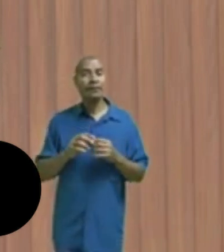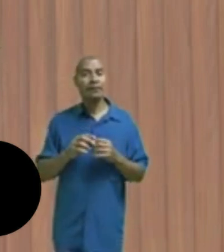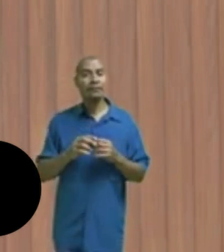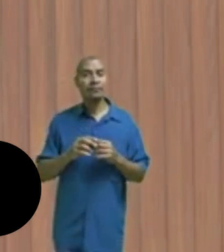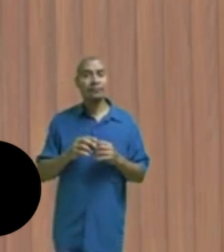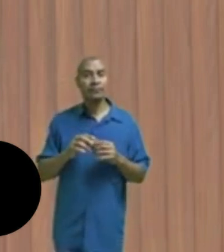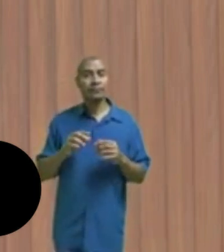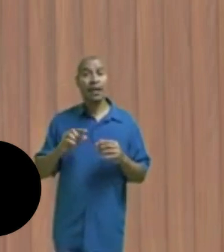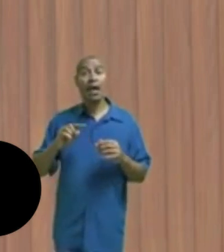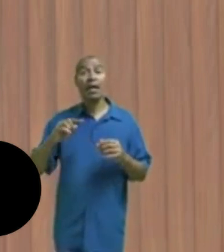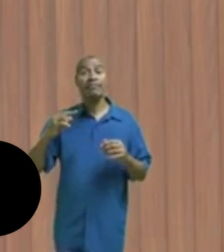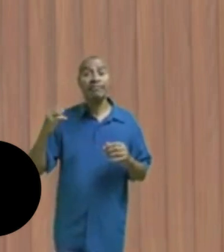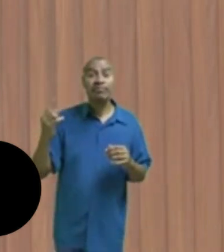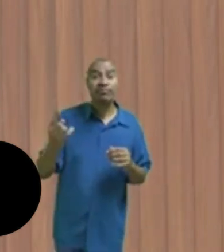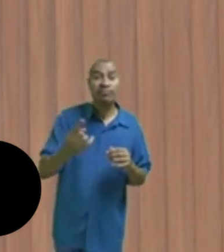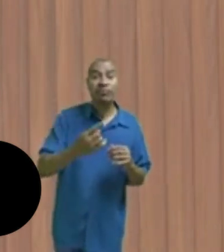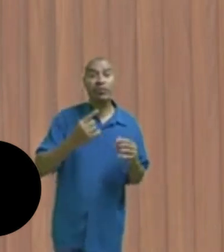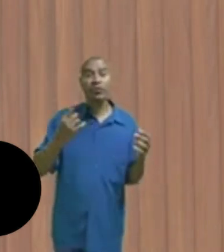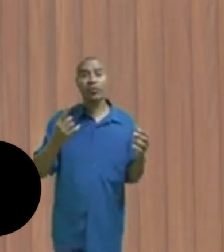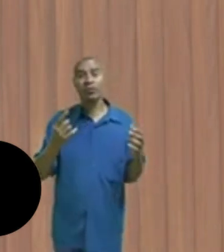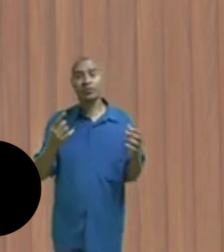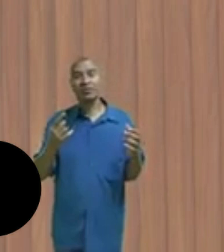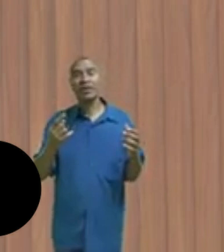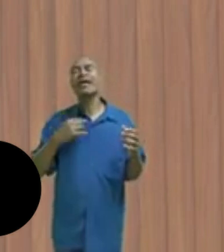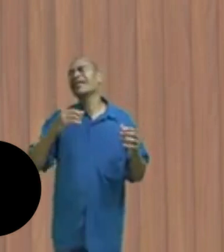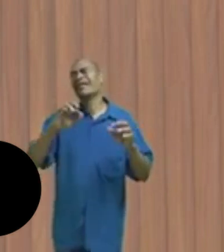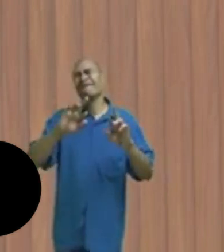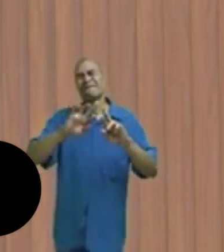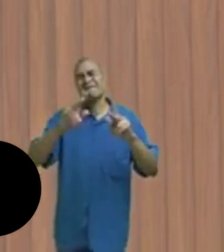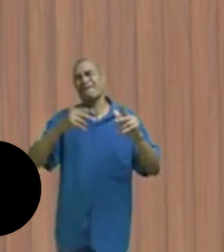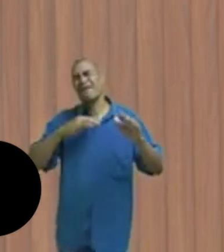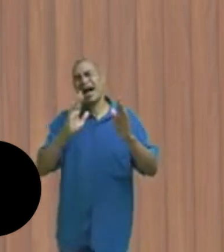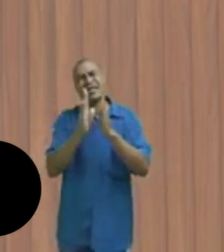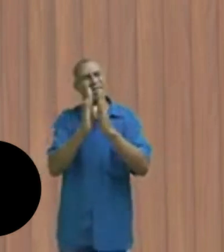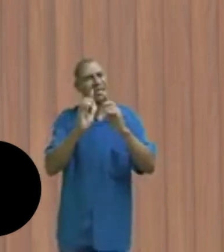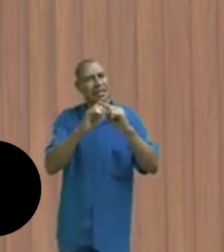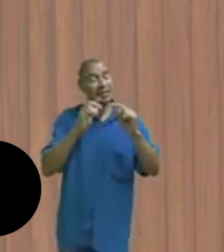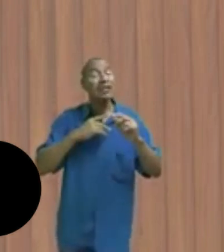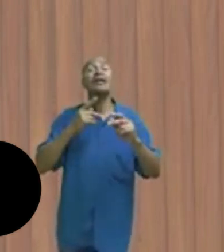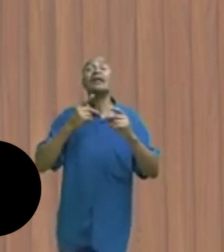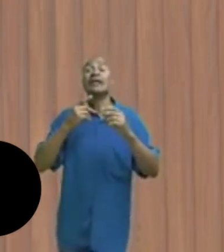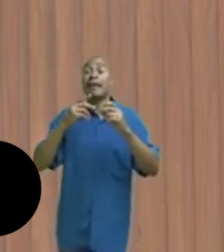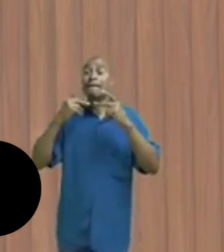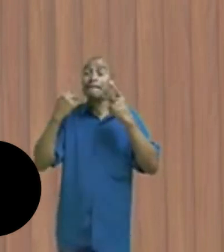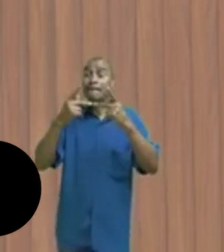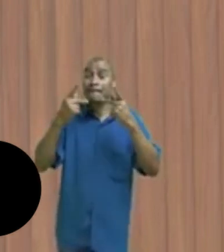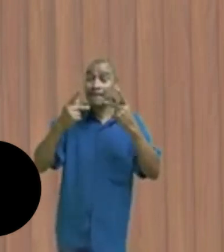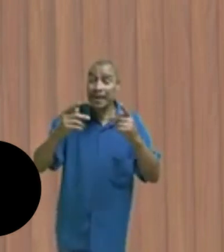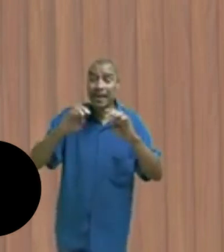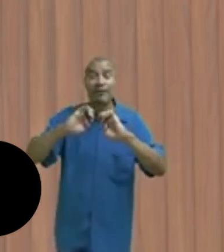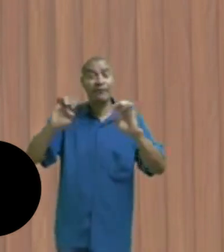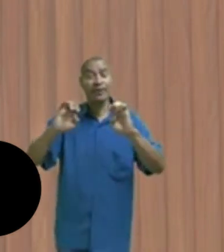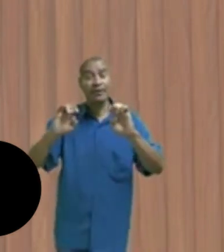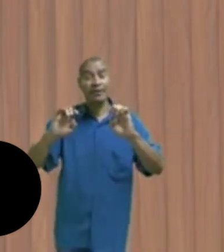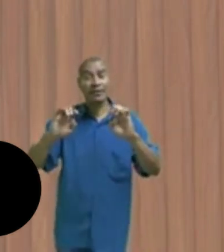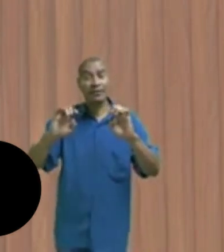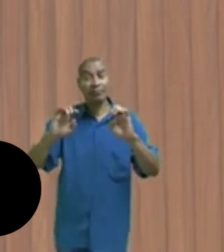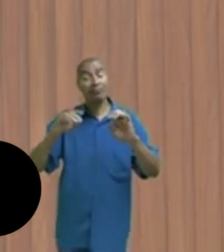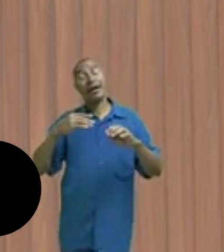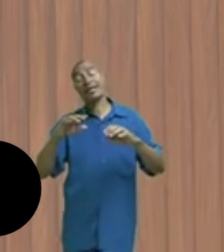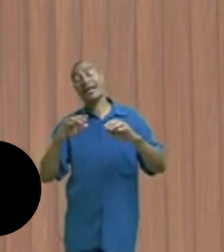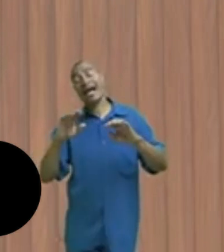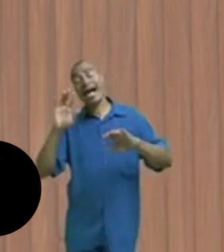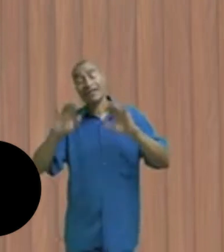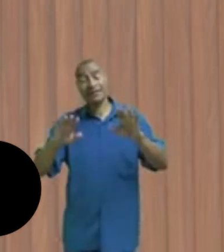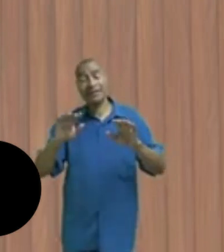provavelmente muitos de nós, em todas as igrejas, em todos os lugares, falam de Deus, mas não o conhecem. Nunca